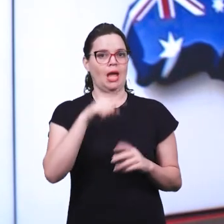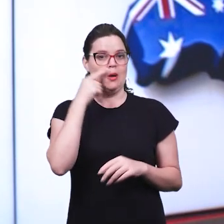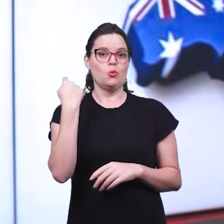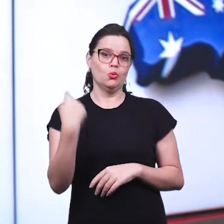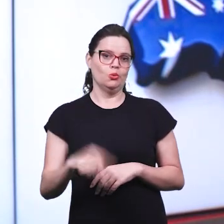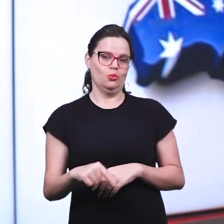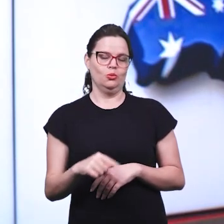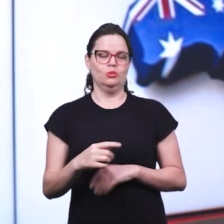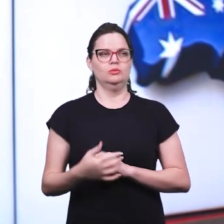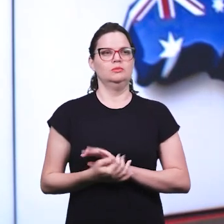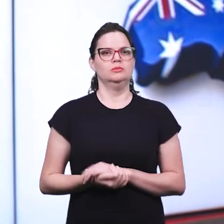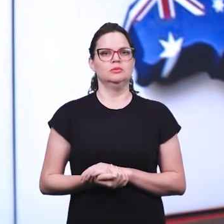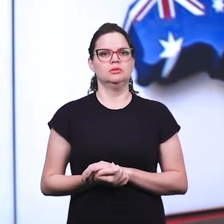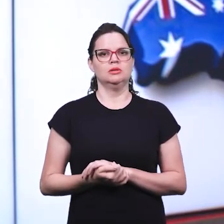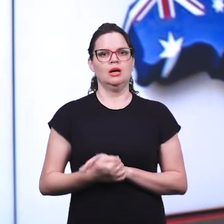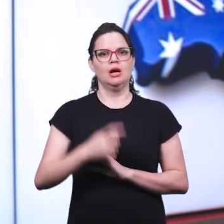Rússia,